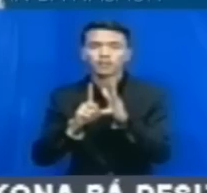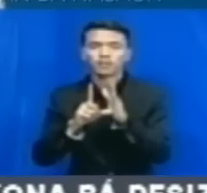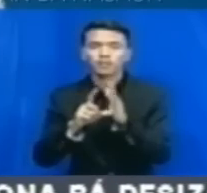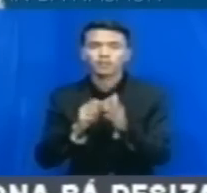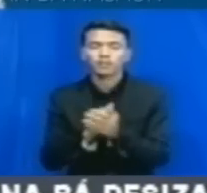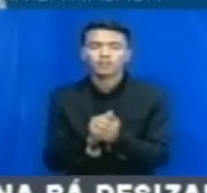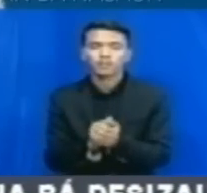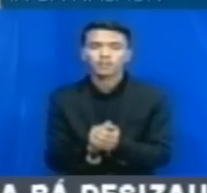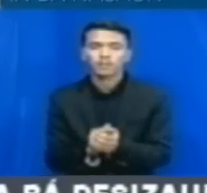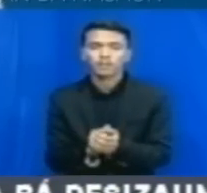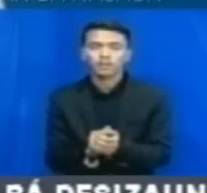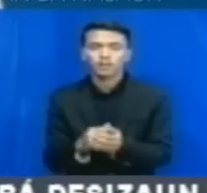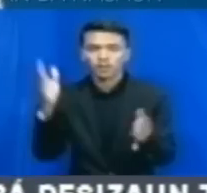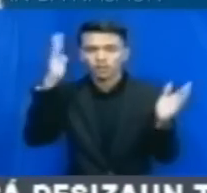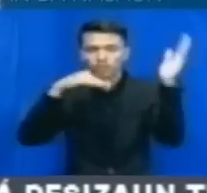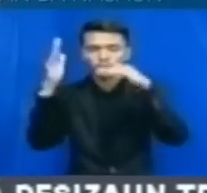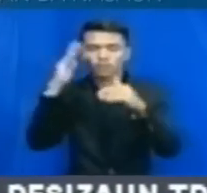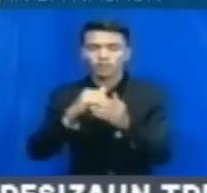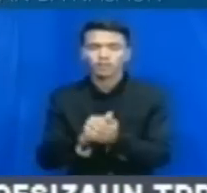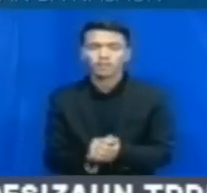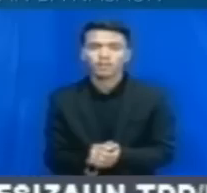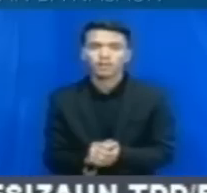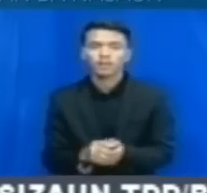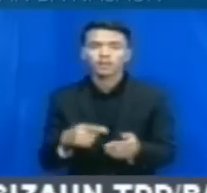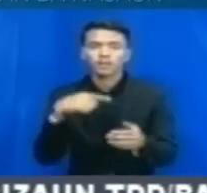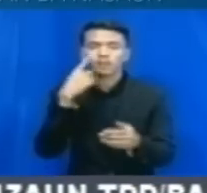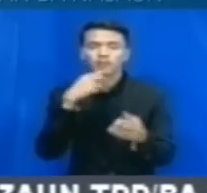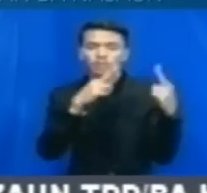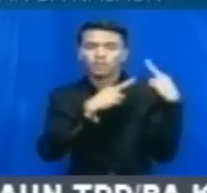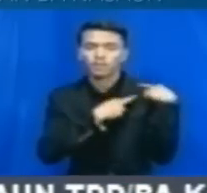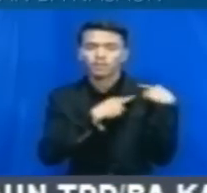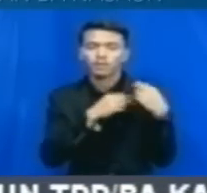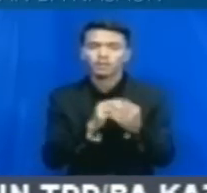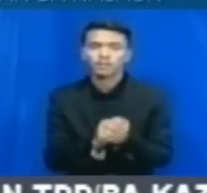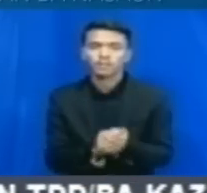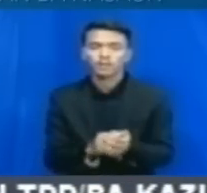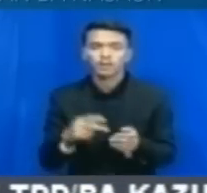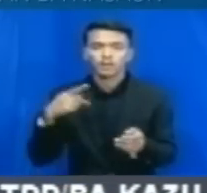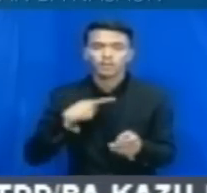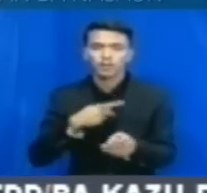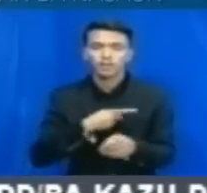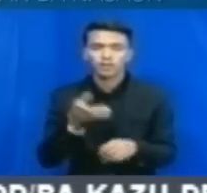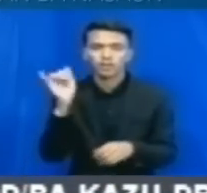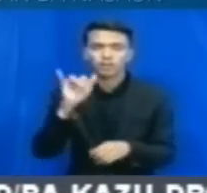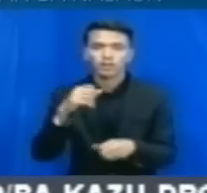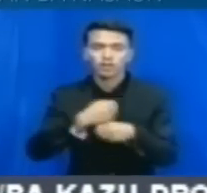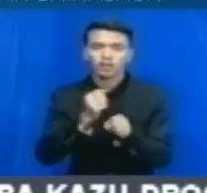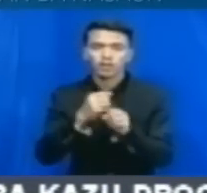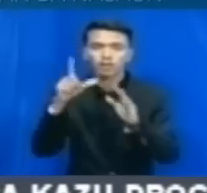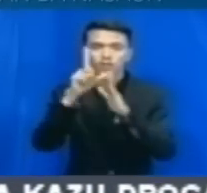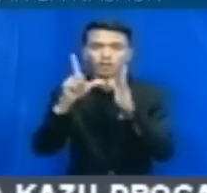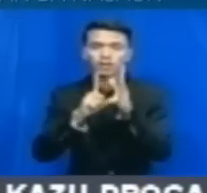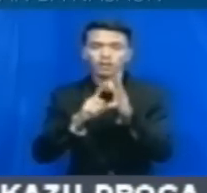ne lacuna se le agora idane cabe pase ni responsável legislador sira parlamento sino maka halule ini